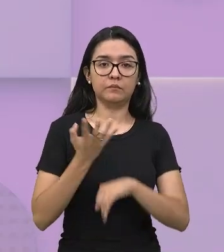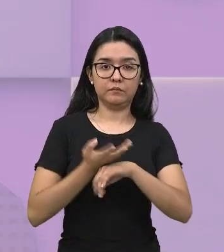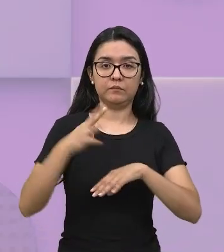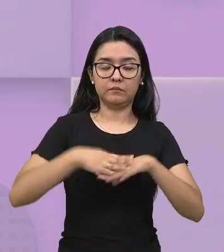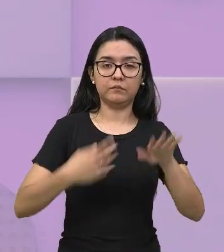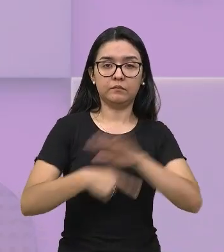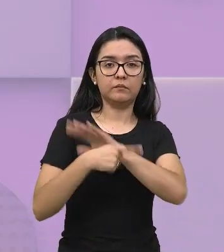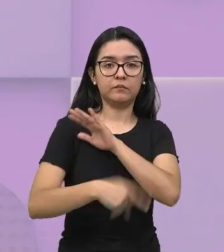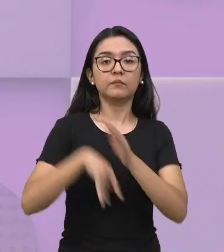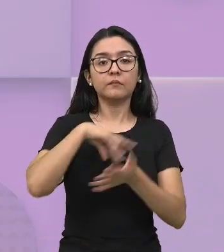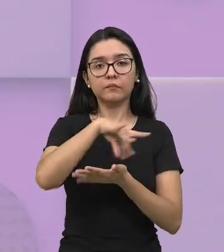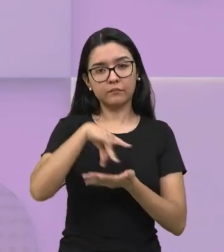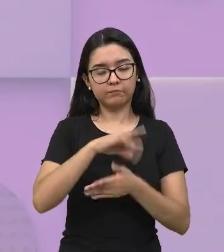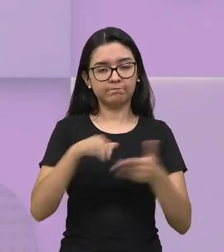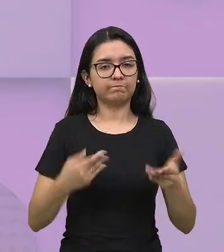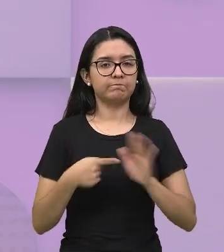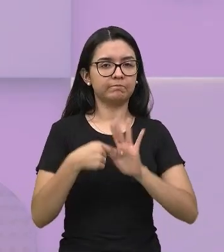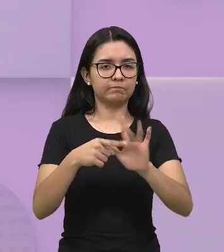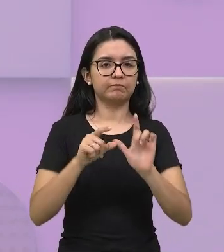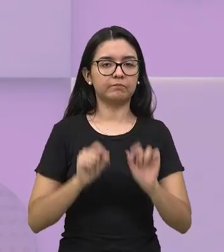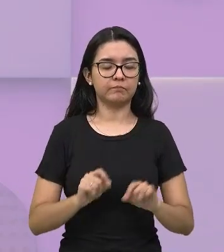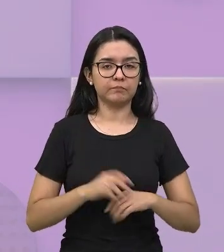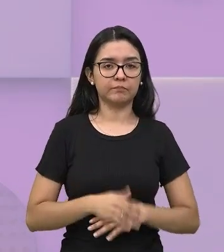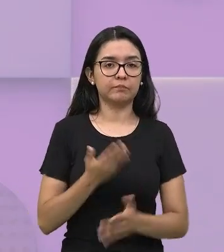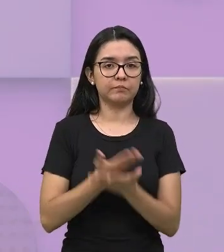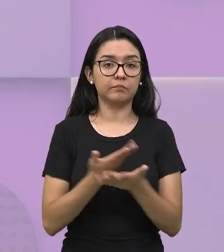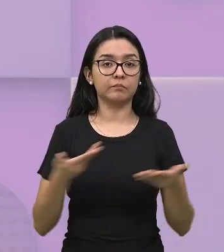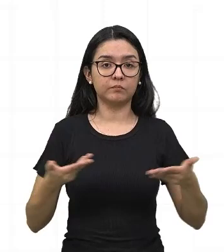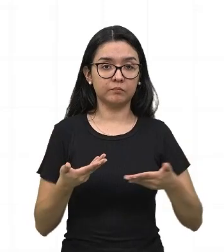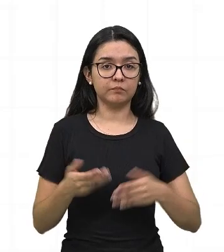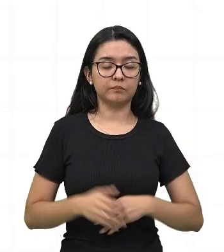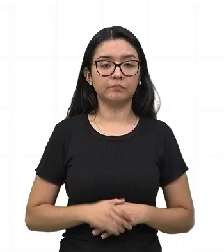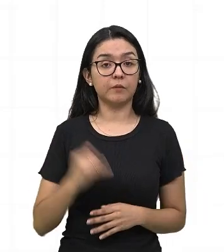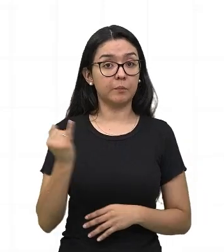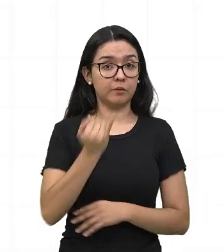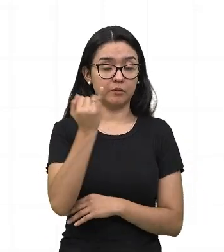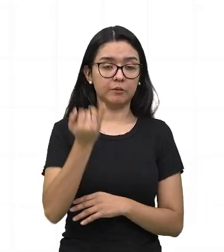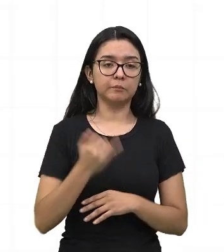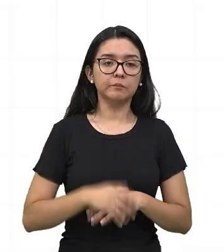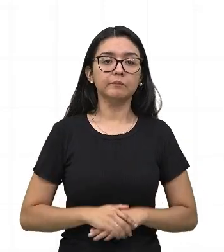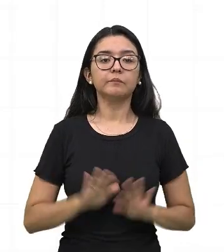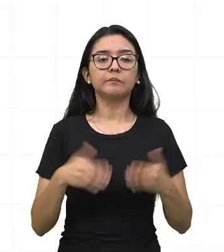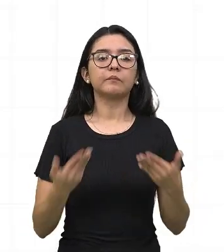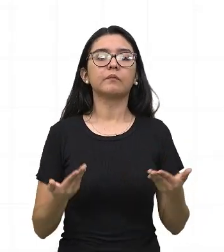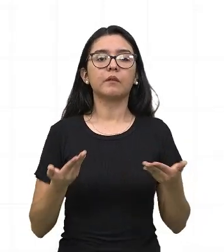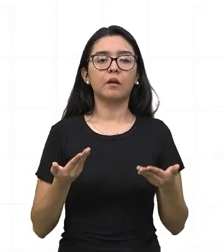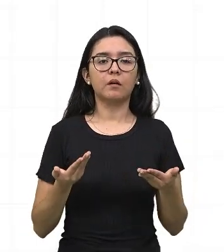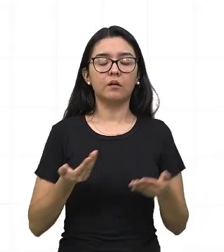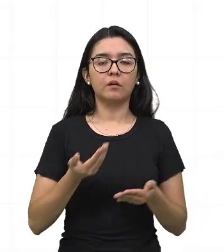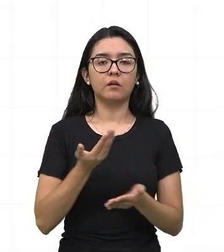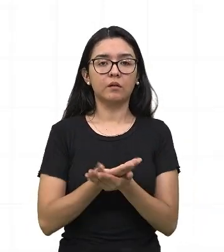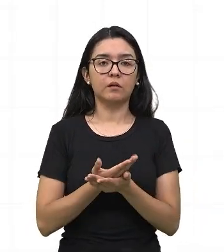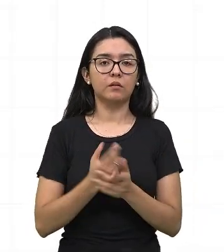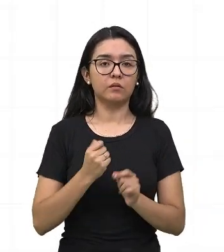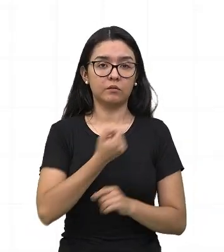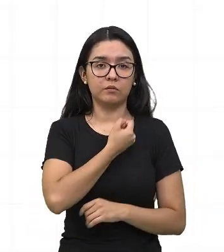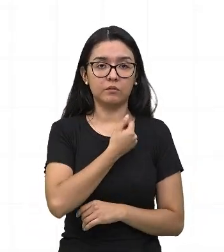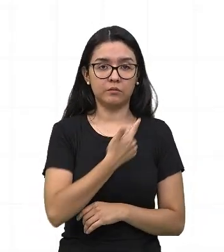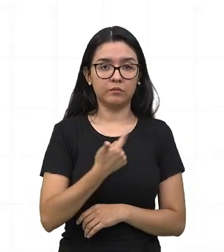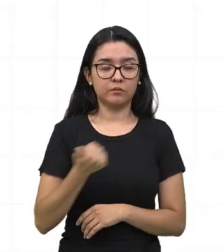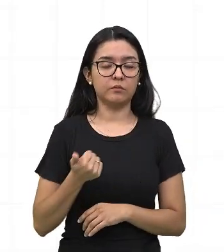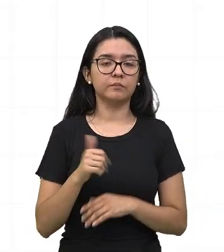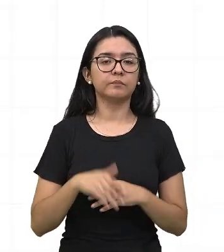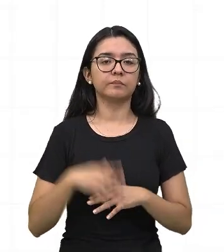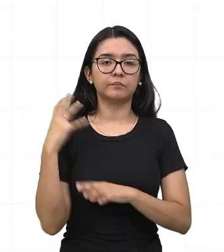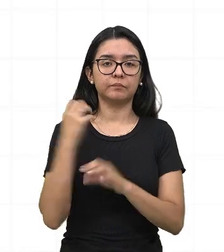aqui do Centro de Mídia, e vou trazer algo muito importante nesta aula. Esta é a nossa aula de número 21, revisão